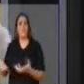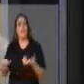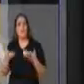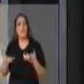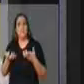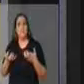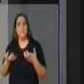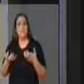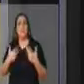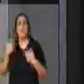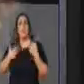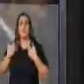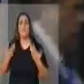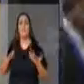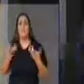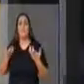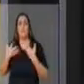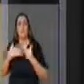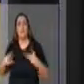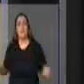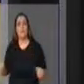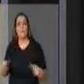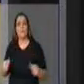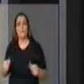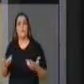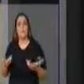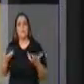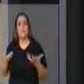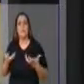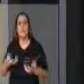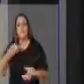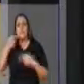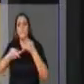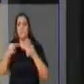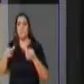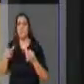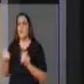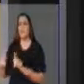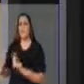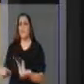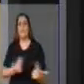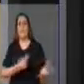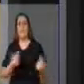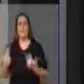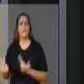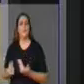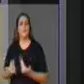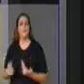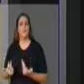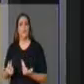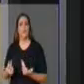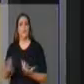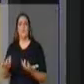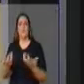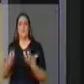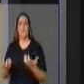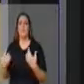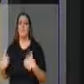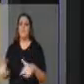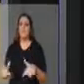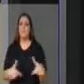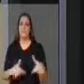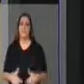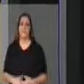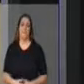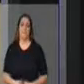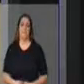operado. Ele quer ser curado do câncer, mas ele quer poder falar como todo mundo e poder trabalhar. Em nome